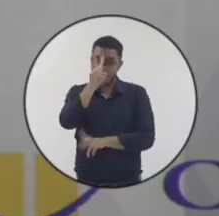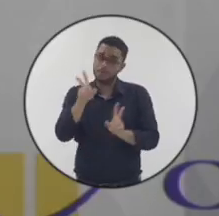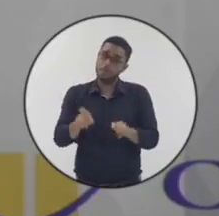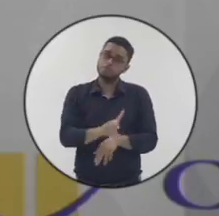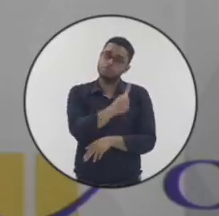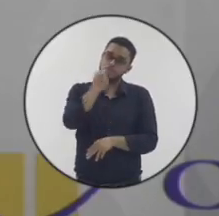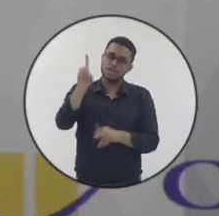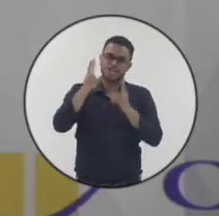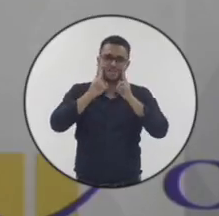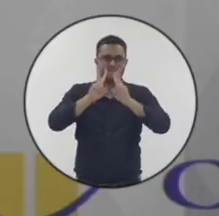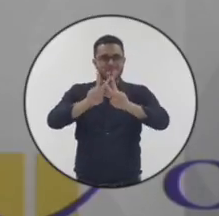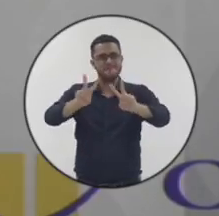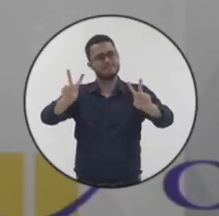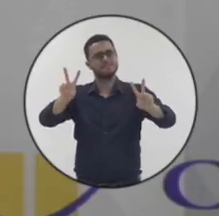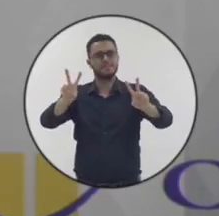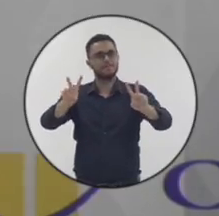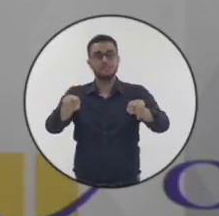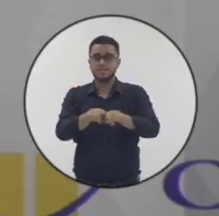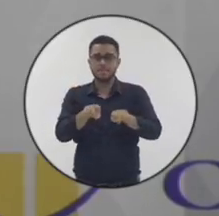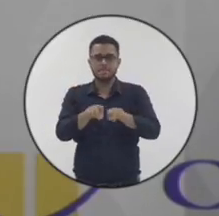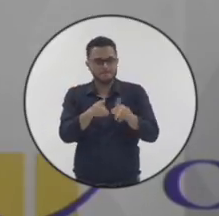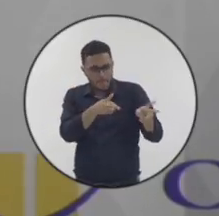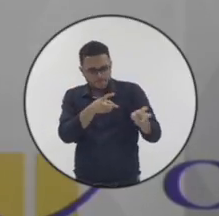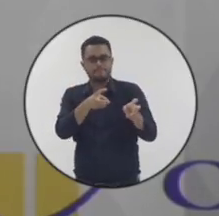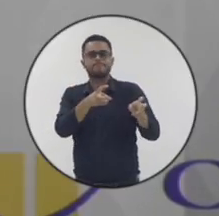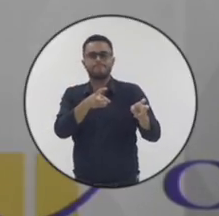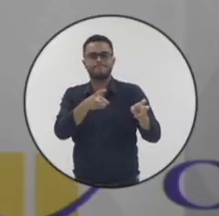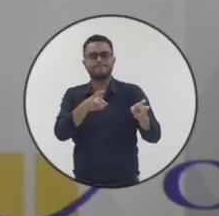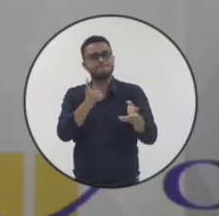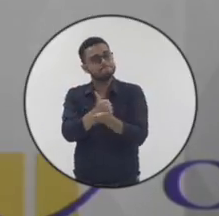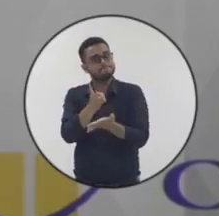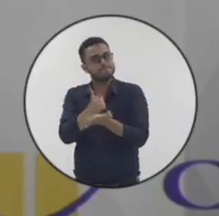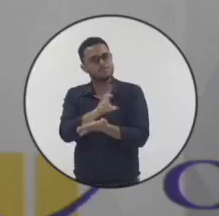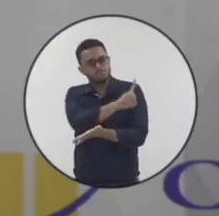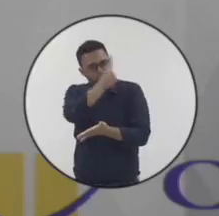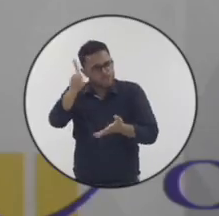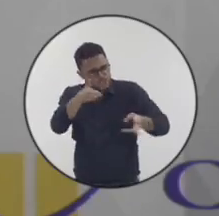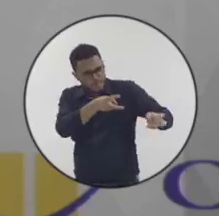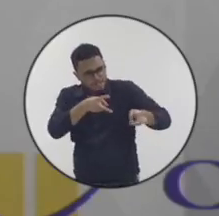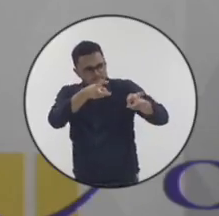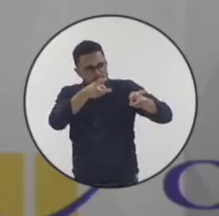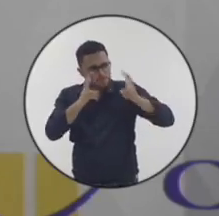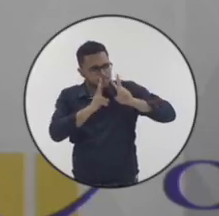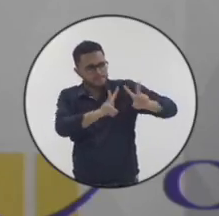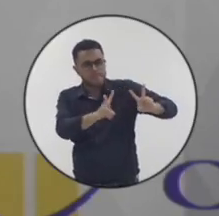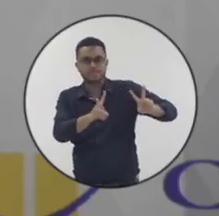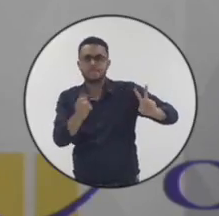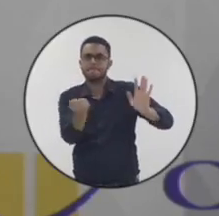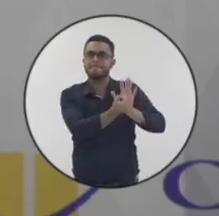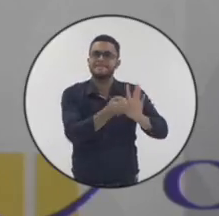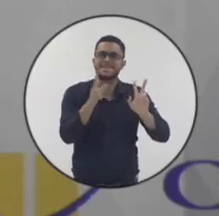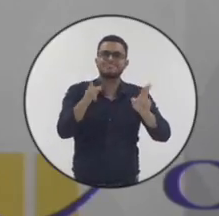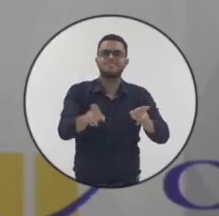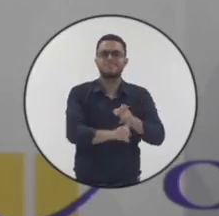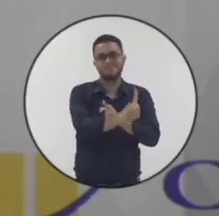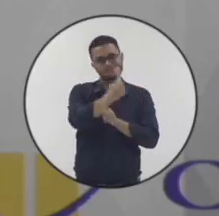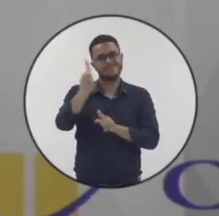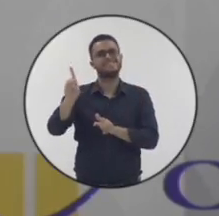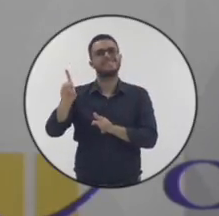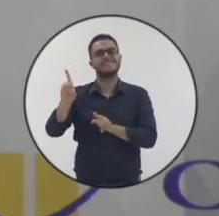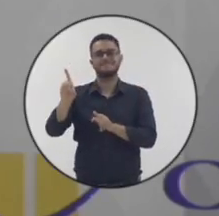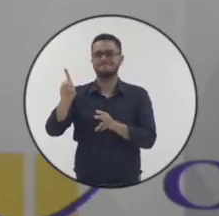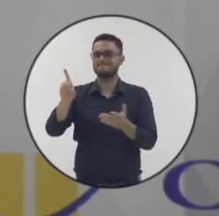de visibilidade, mas não somente isso, que esses dias de visibilidade sejam marcados como dias